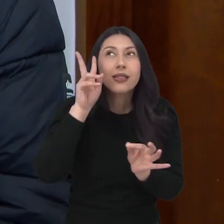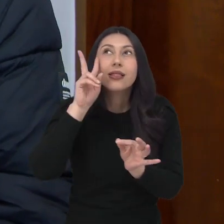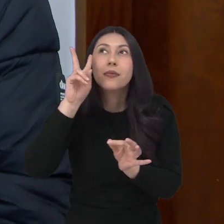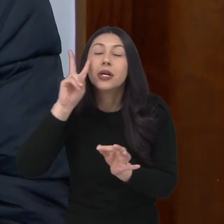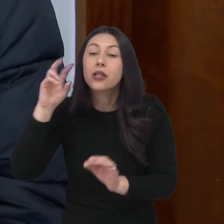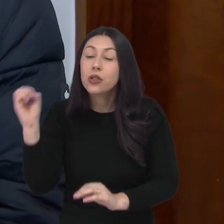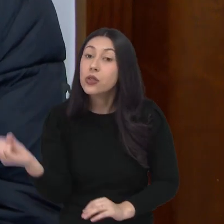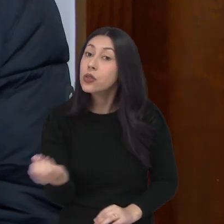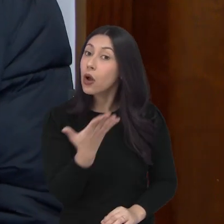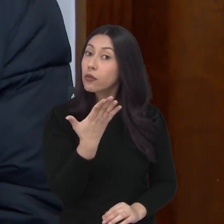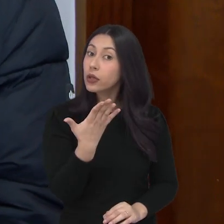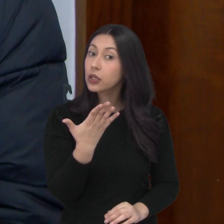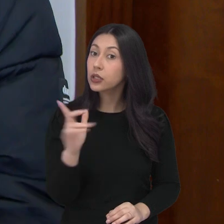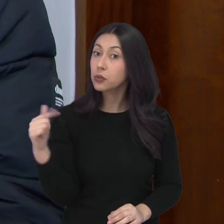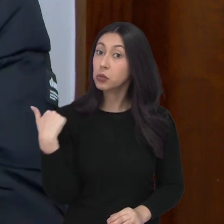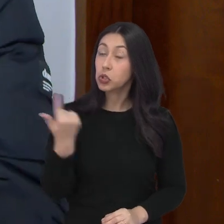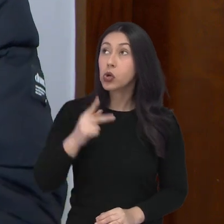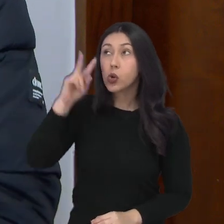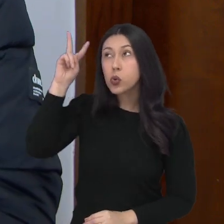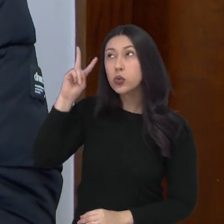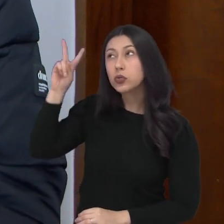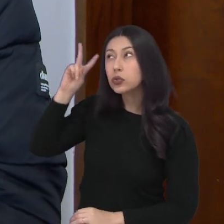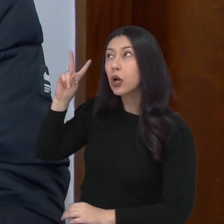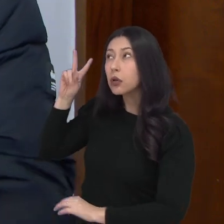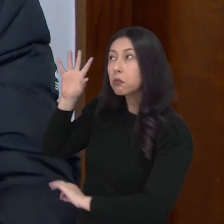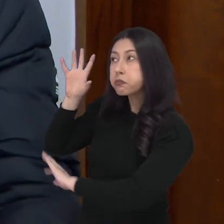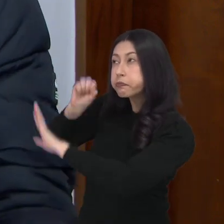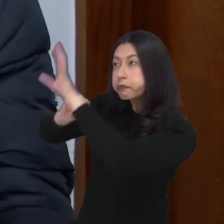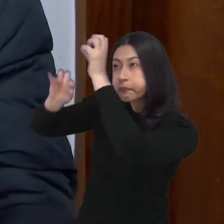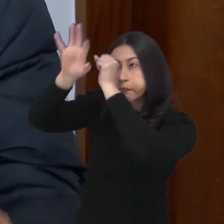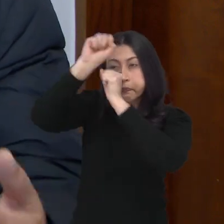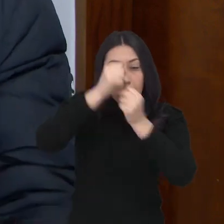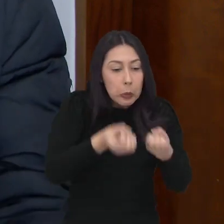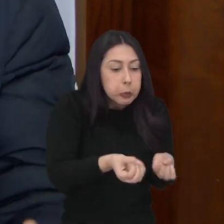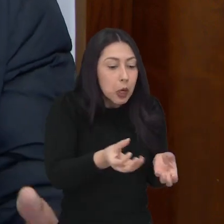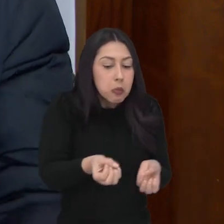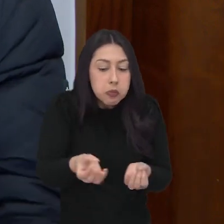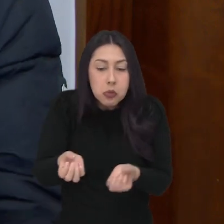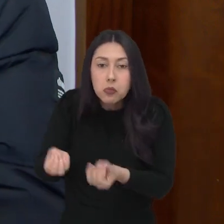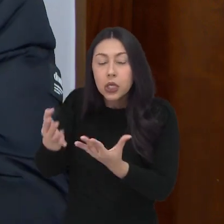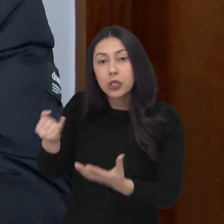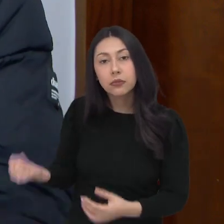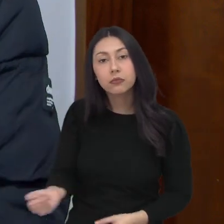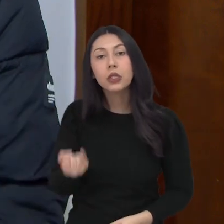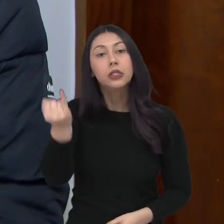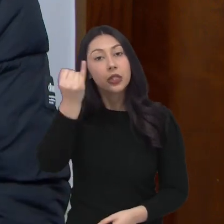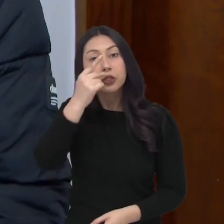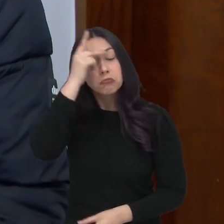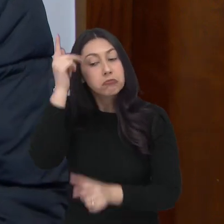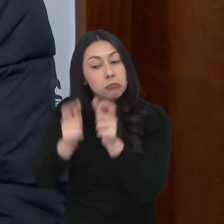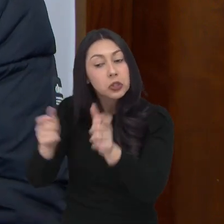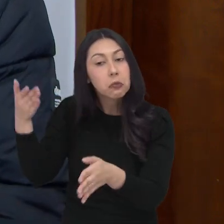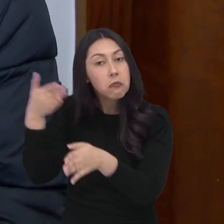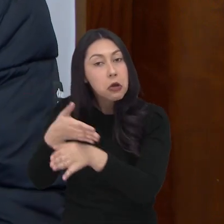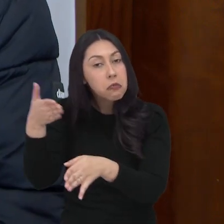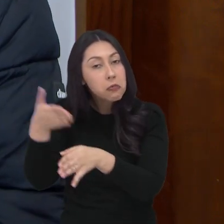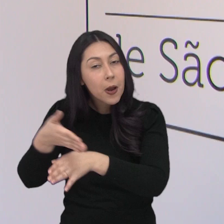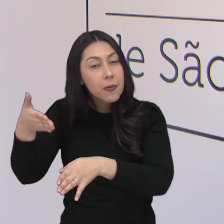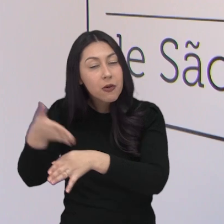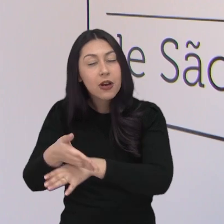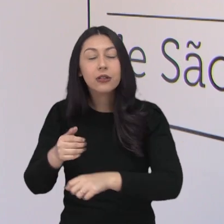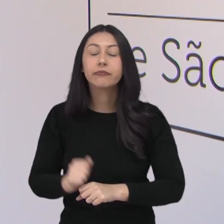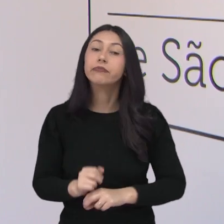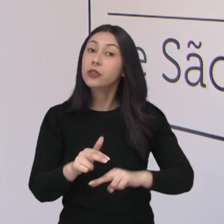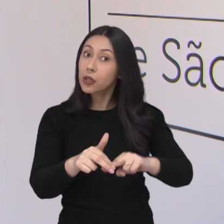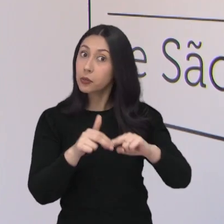E para a gente transmitir esse legado histórico e de identidade, é fundamental que tenhamos novos usuários frequentemente.